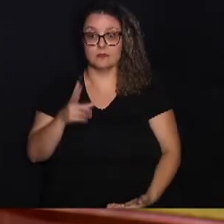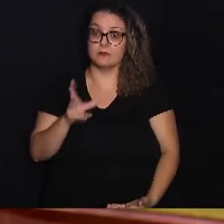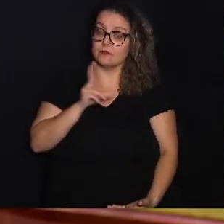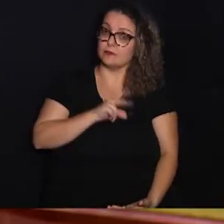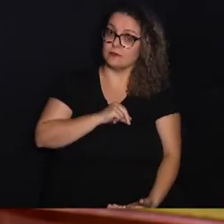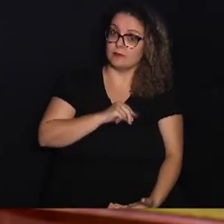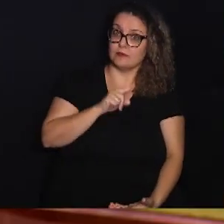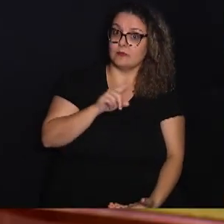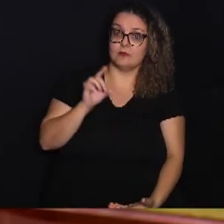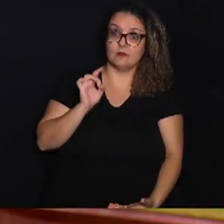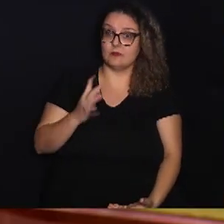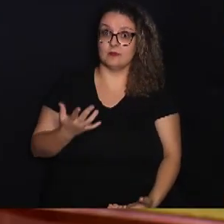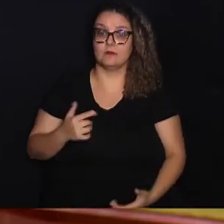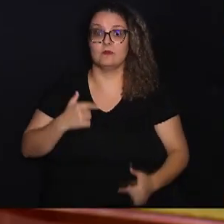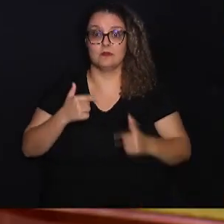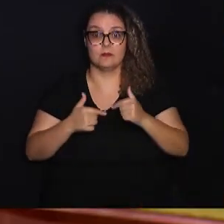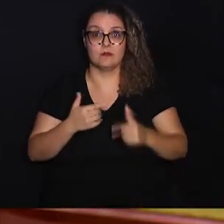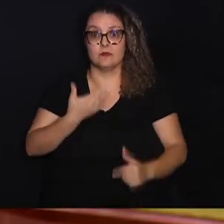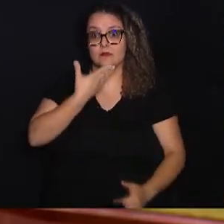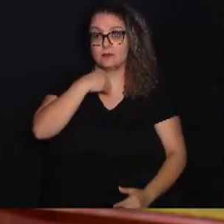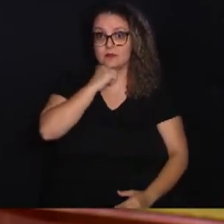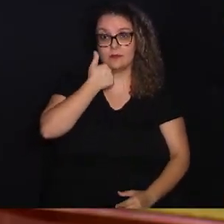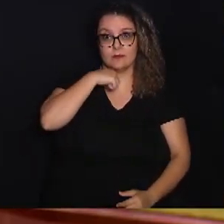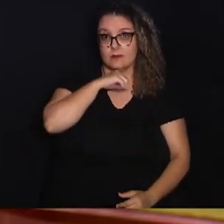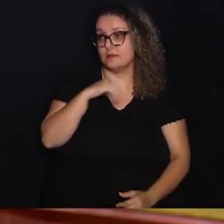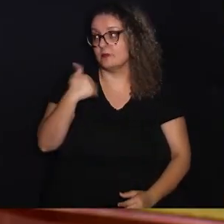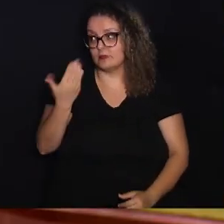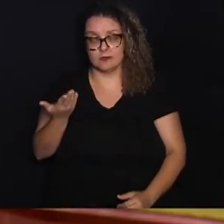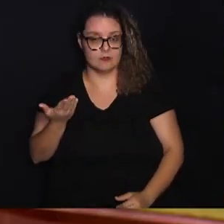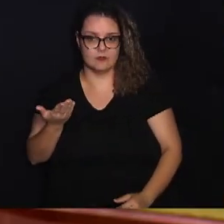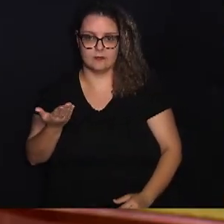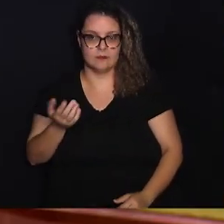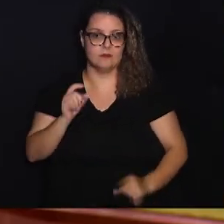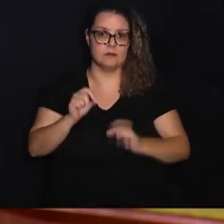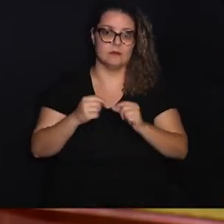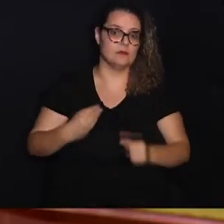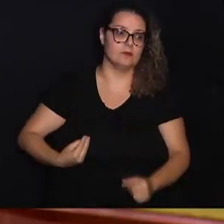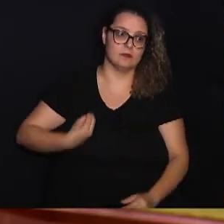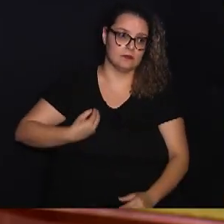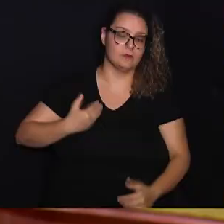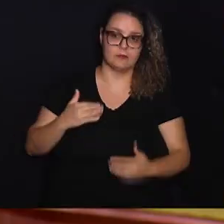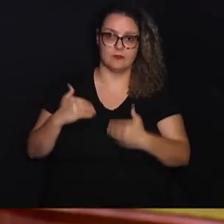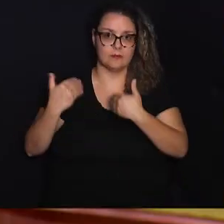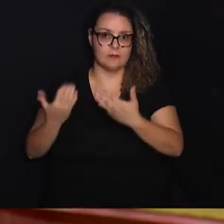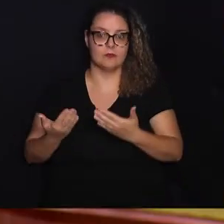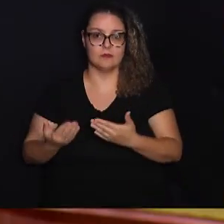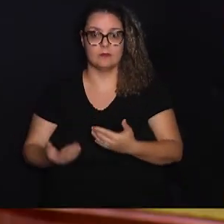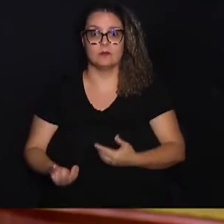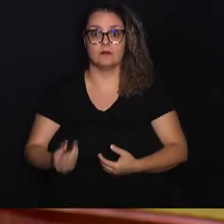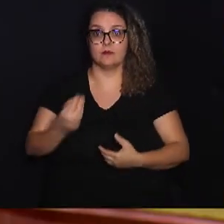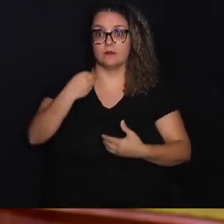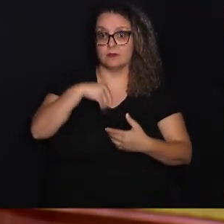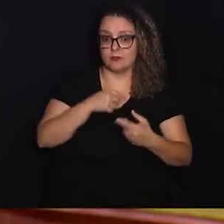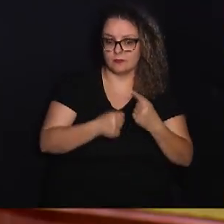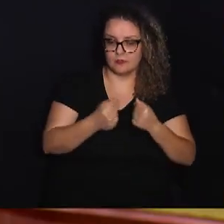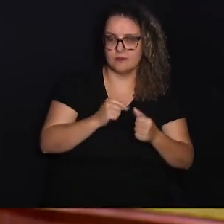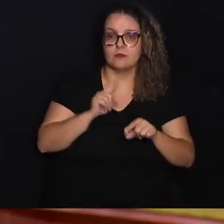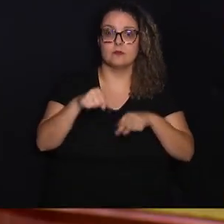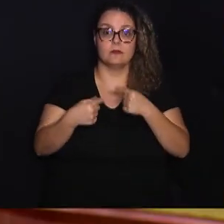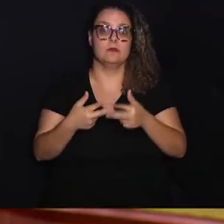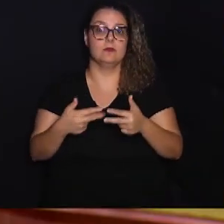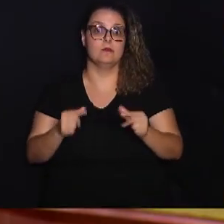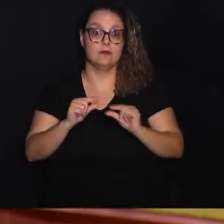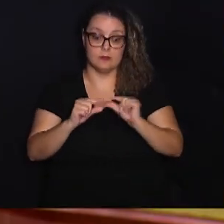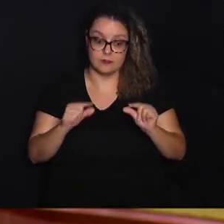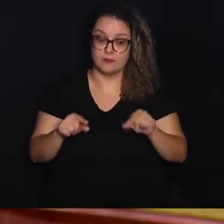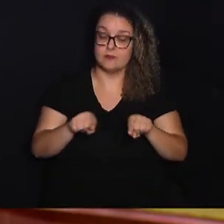é só o trabalho do meu pai lá fora, da minha mãe, ou de quem eu vivo lá fora que me traz dinheiro. Tem outras coisas